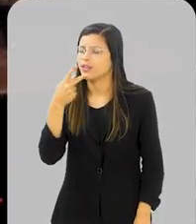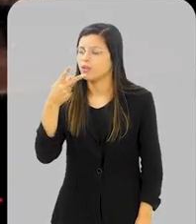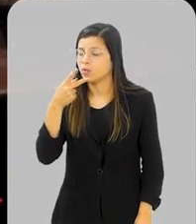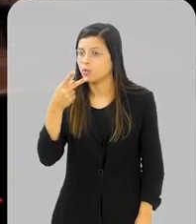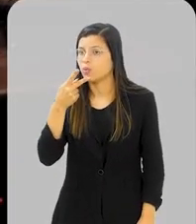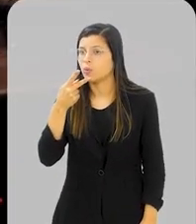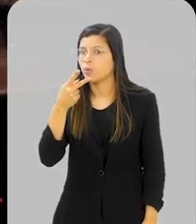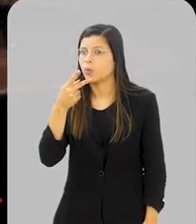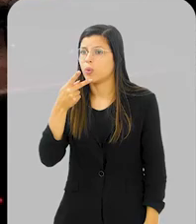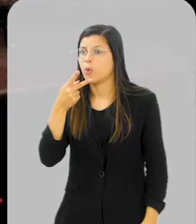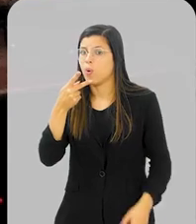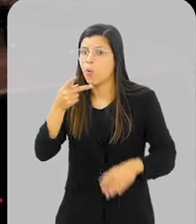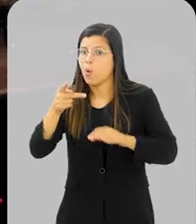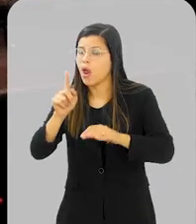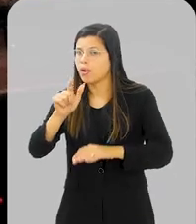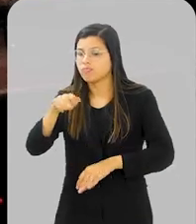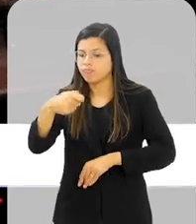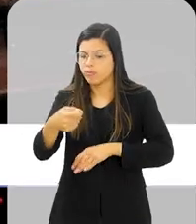você tocou,